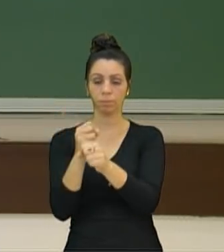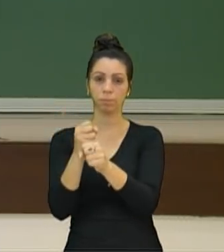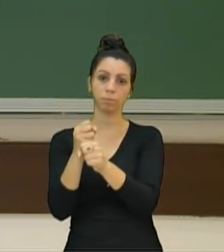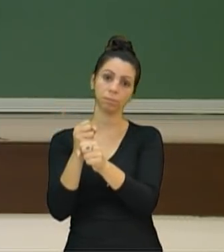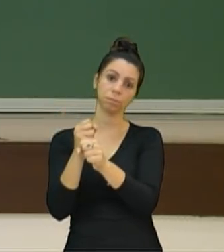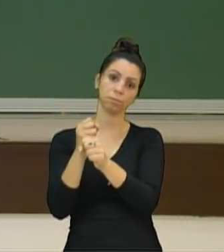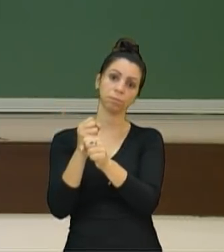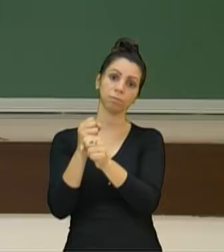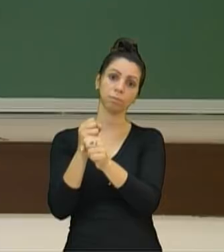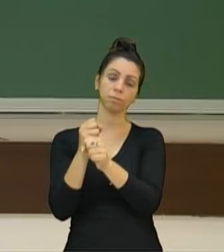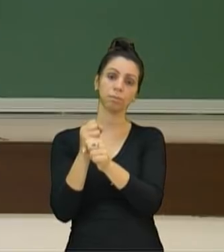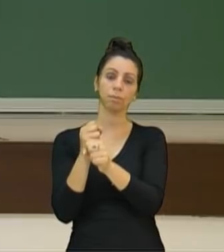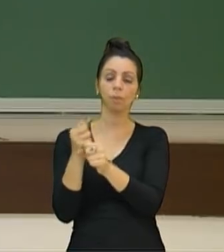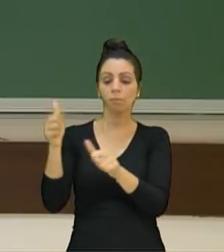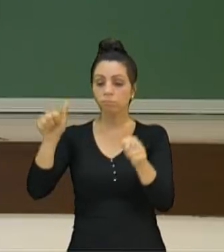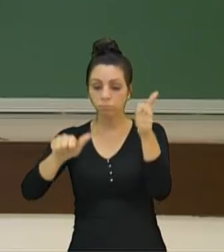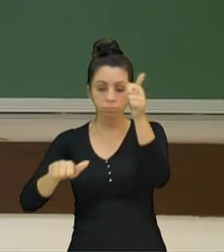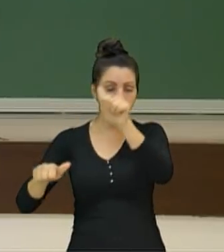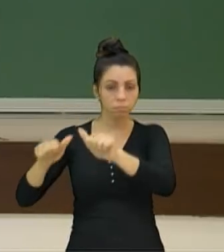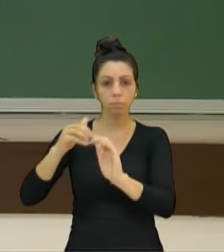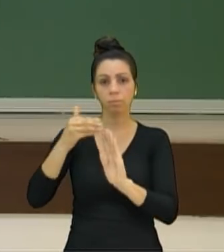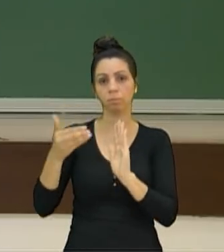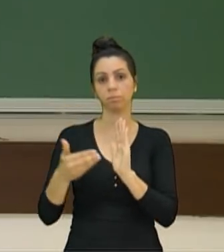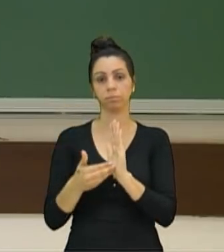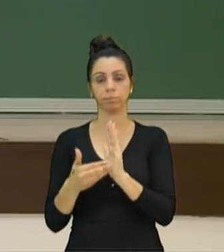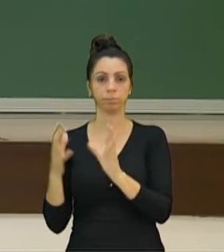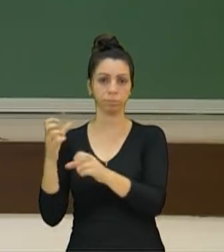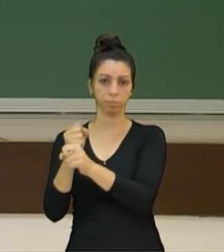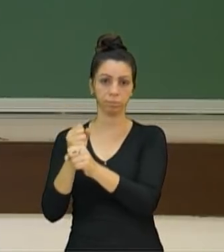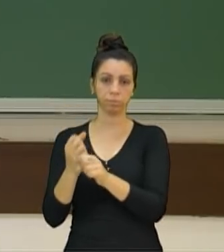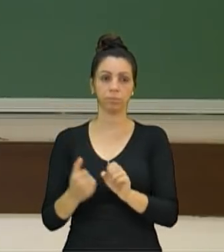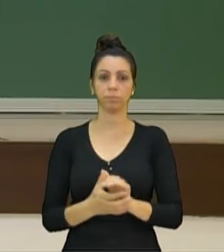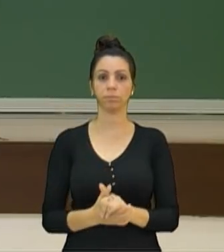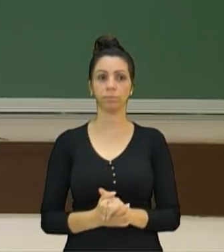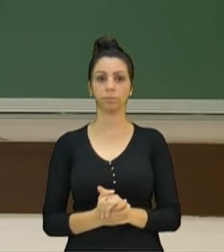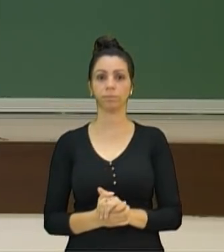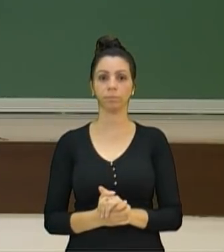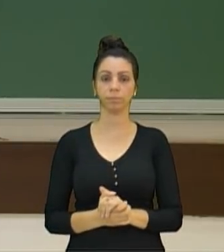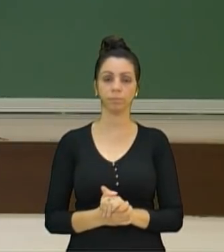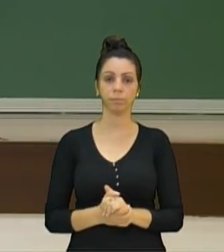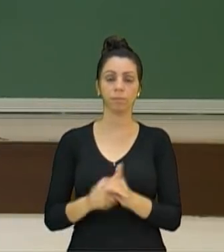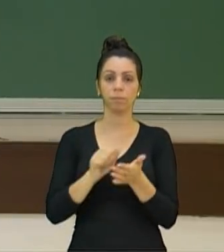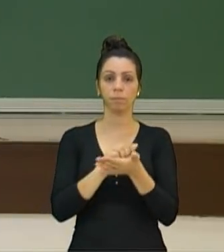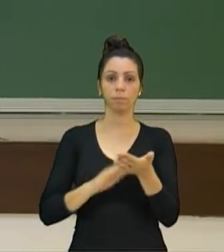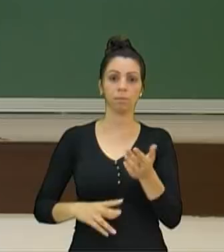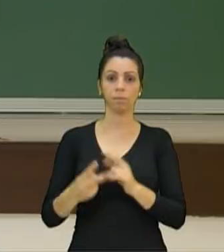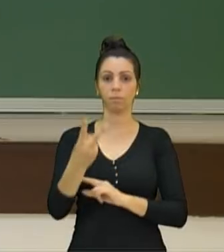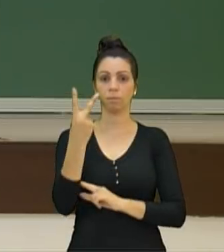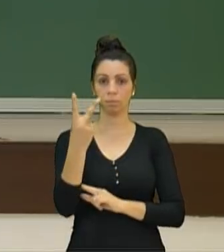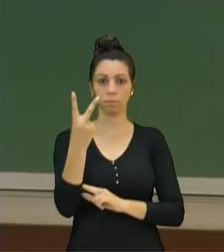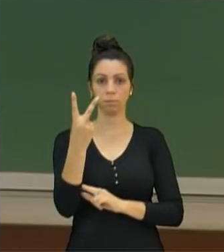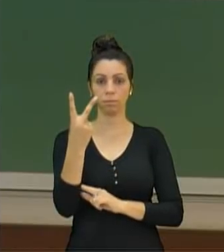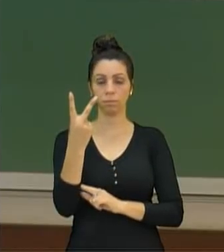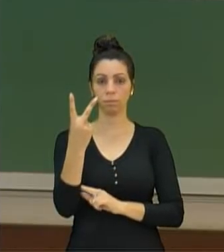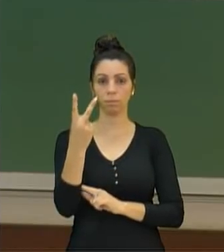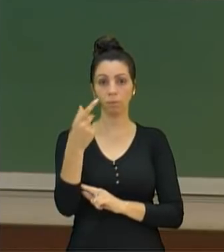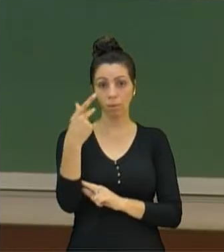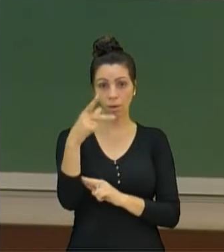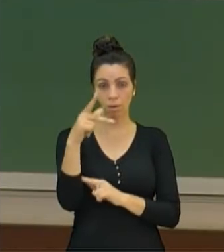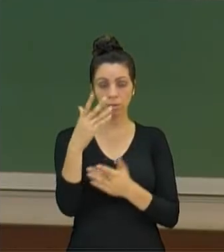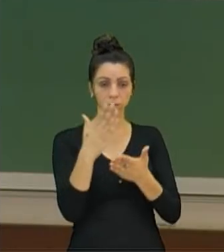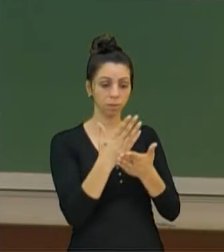para montar a avaliação total daquele atleta. Atividade 2. Em seu